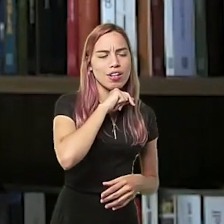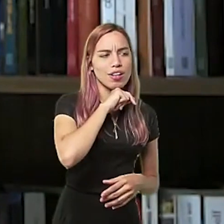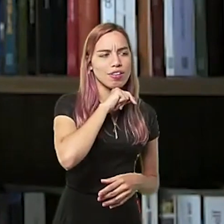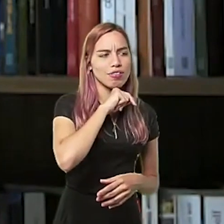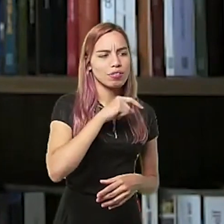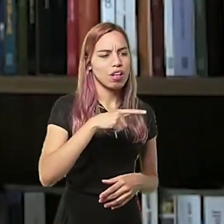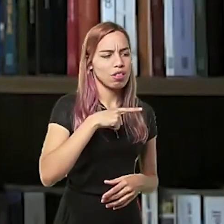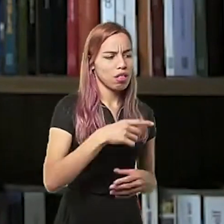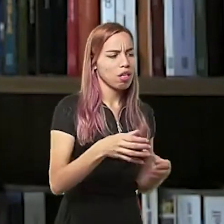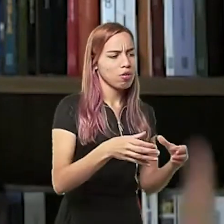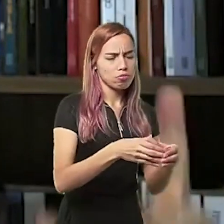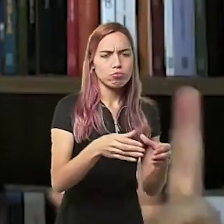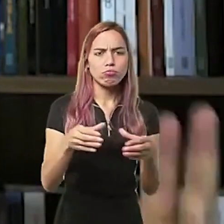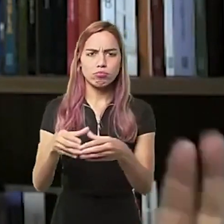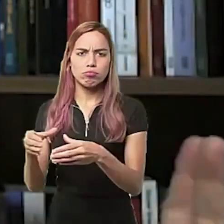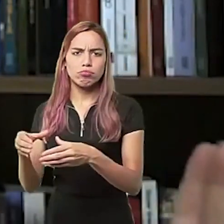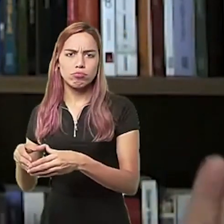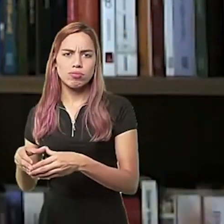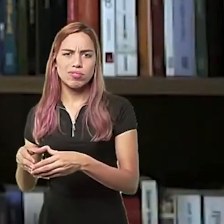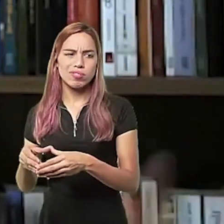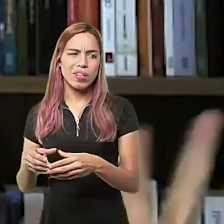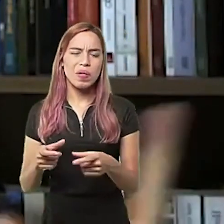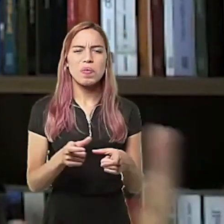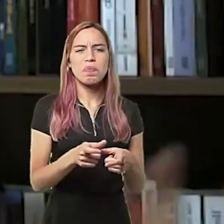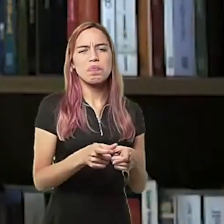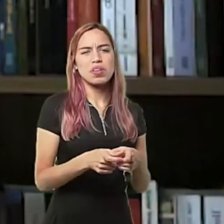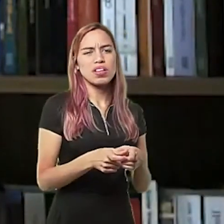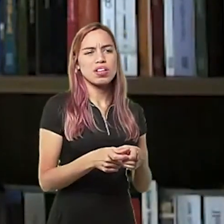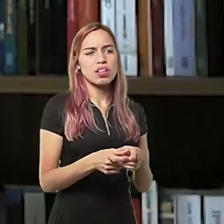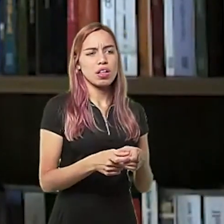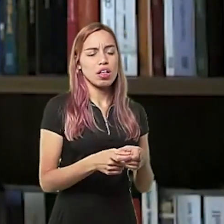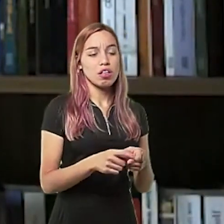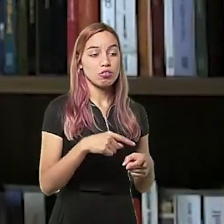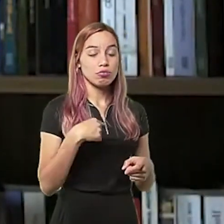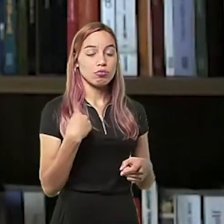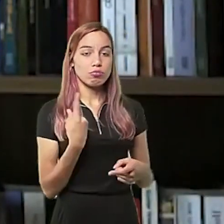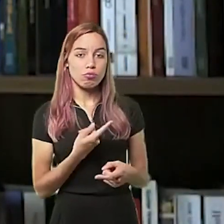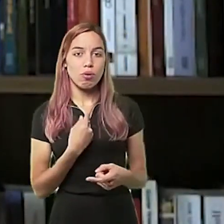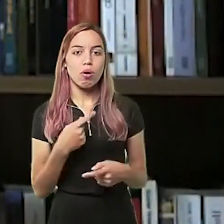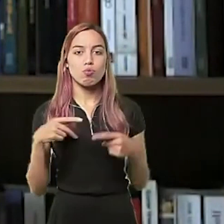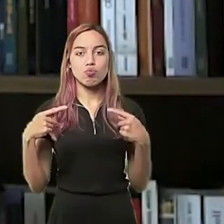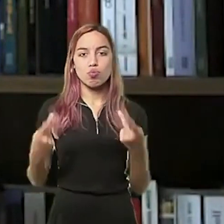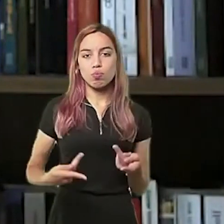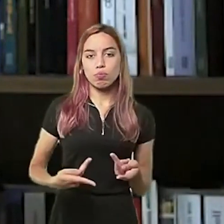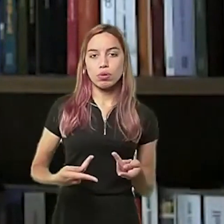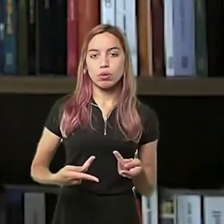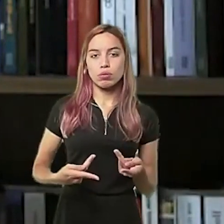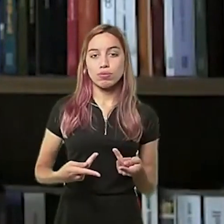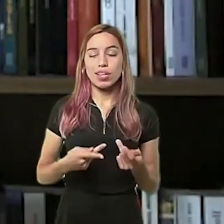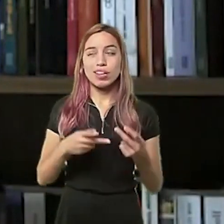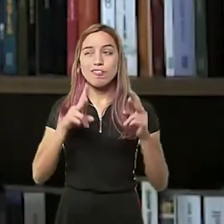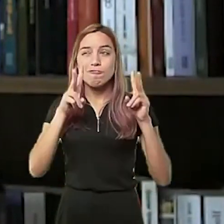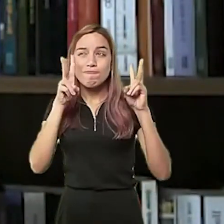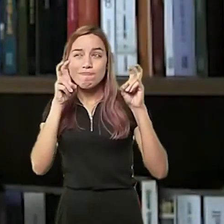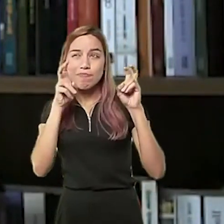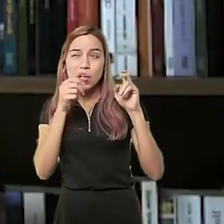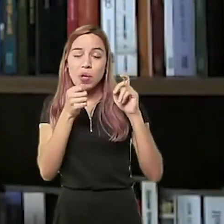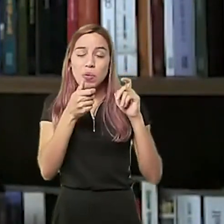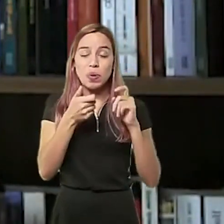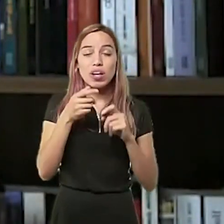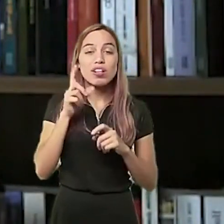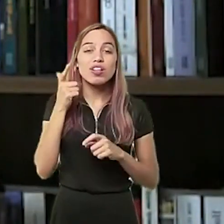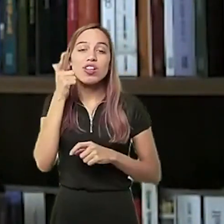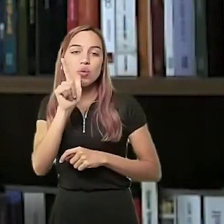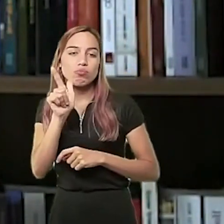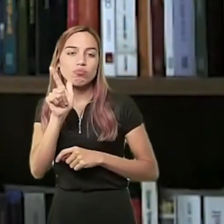humanos, que conseguimos, entre aspas, né? Vou botar as aspas aqui, cooperar de uma maneira muito